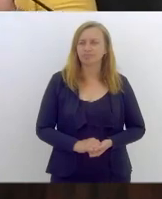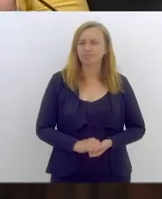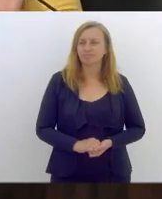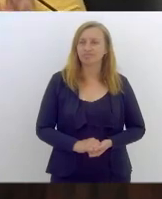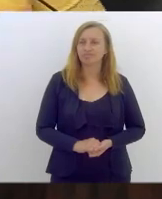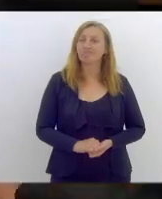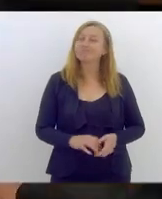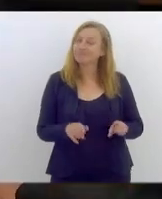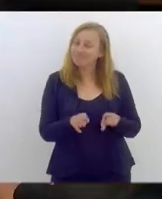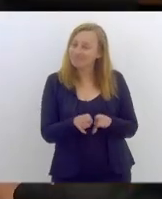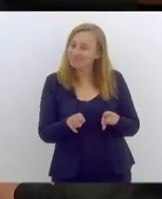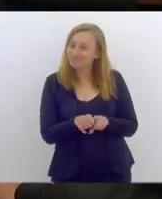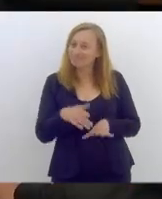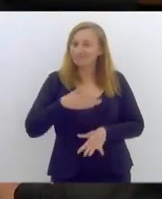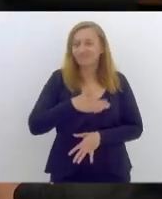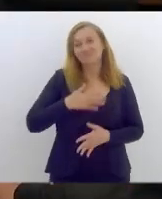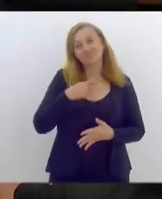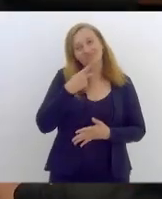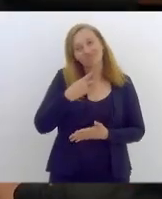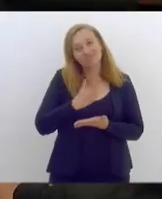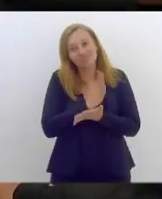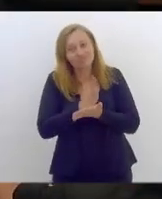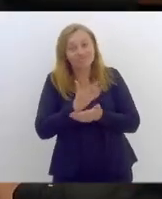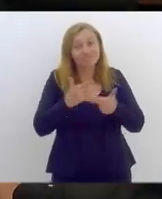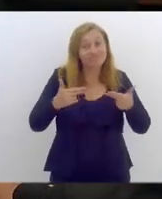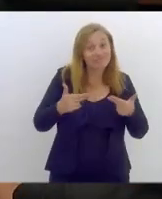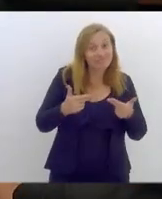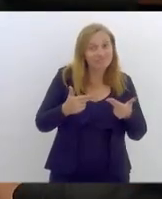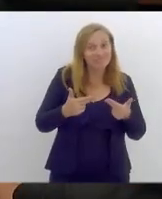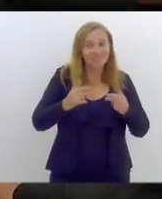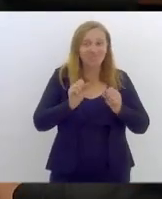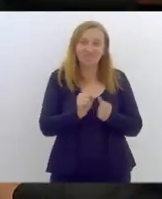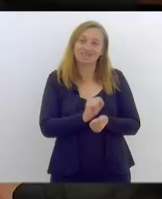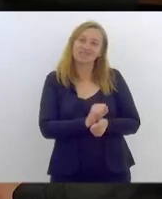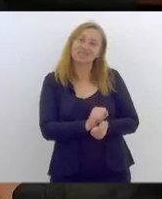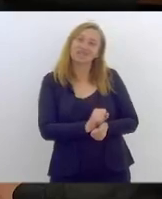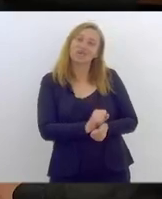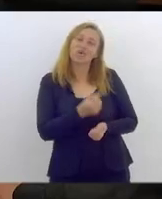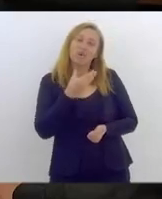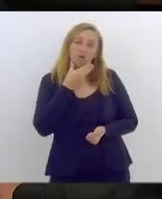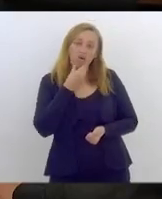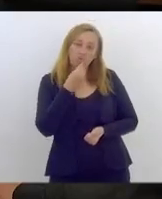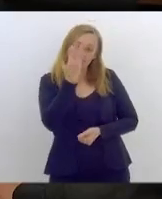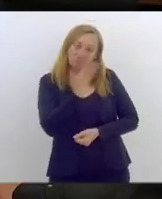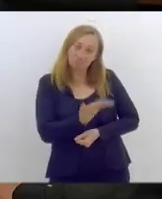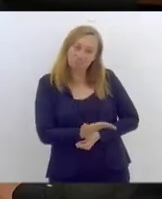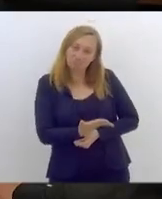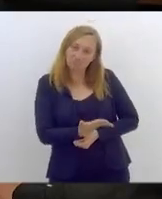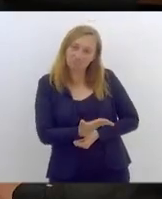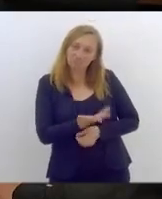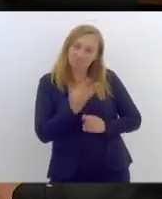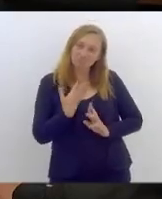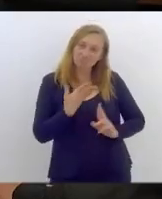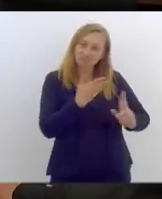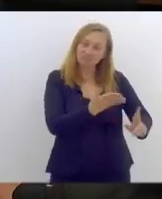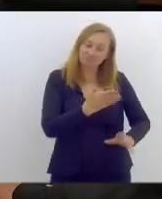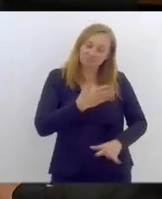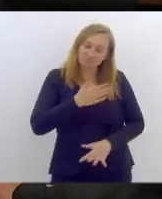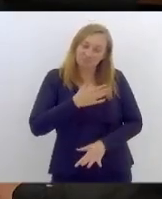É claro que eu também gostaria de falar algumas palavras sobre esse grande mestre. Referência de vida para